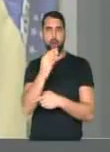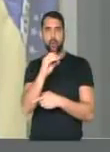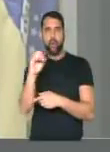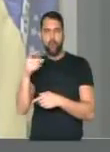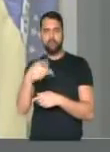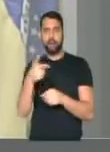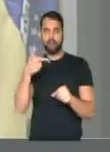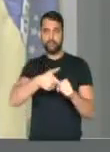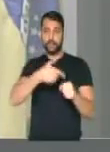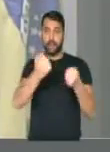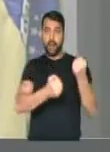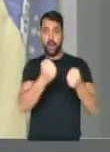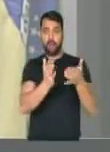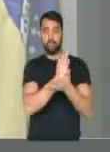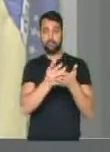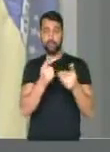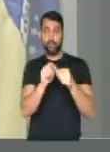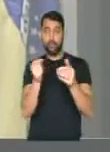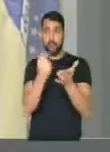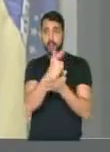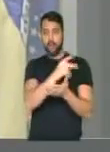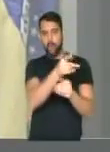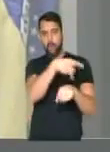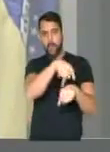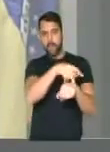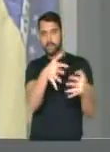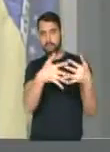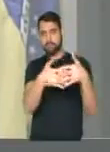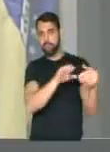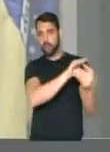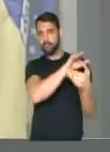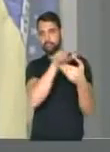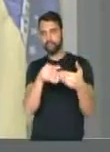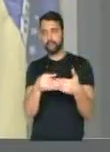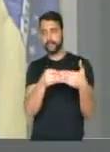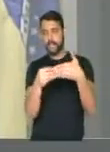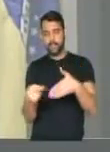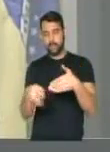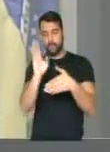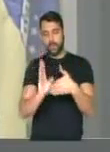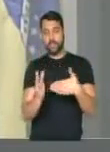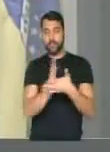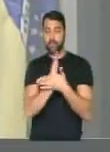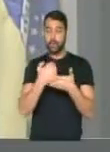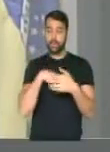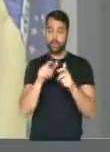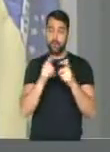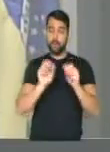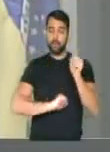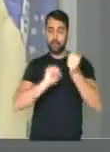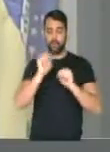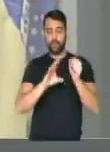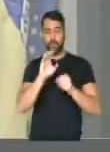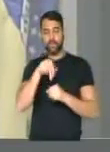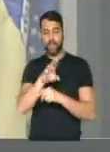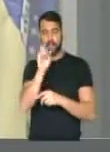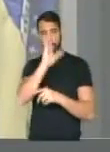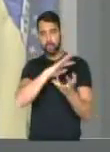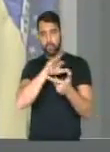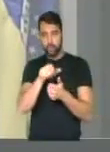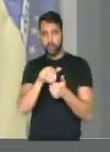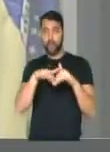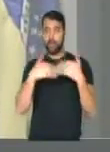Unidos aqui para o Brasil, ou seja, a importação de álcool para o Brasil, quando nós somos um dos maiores produtores do mundo.